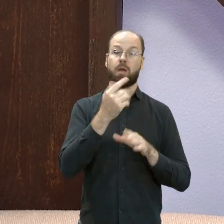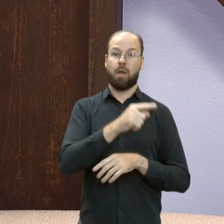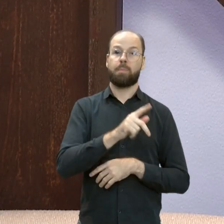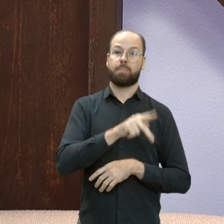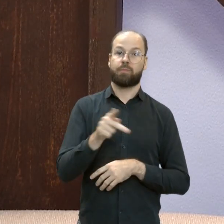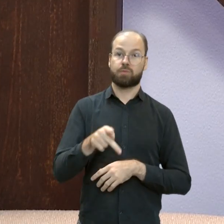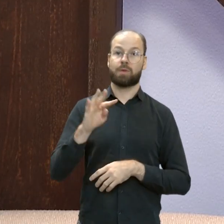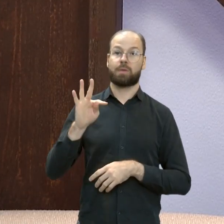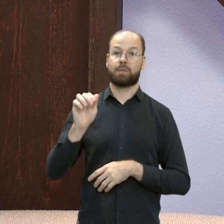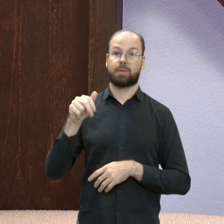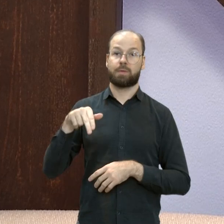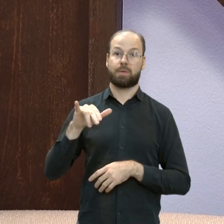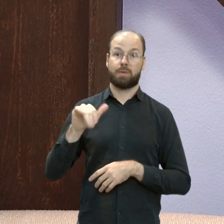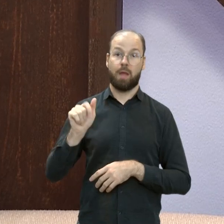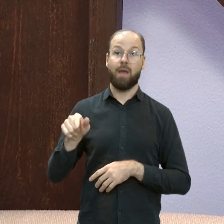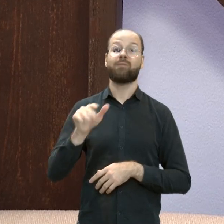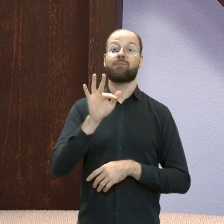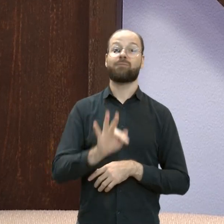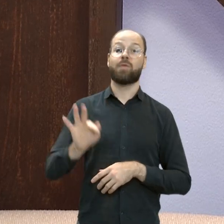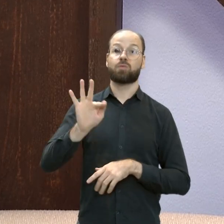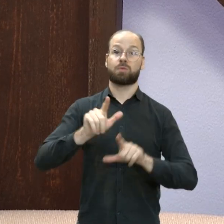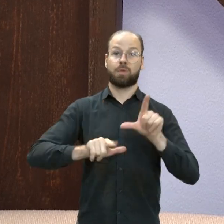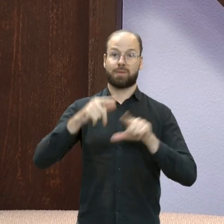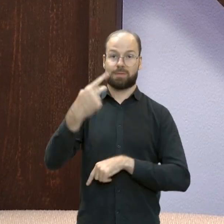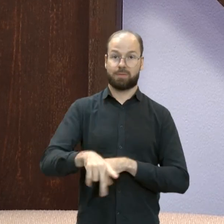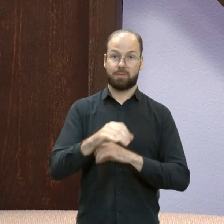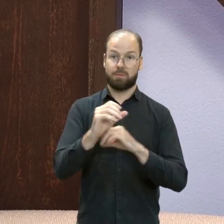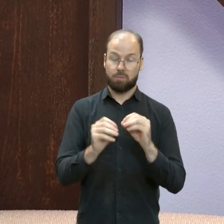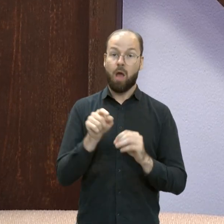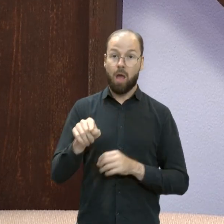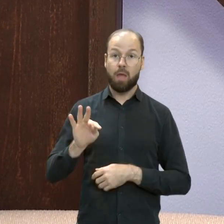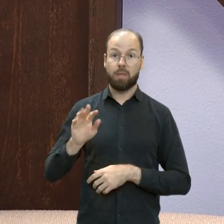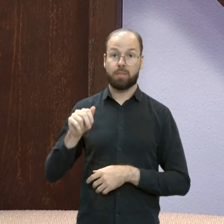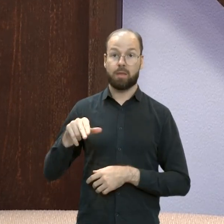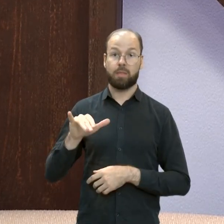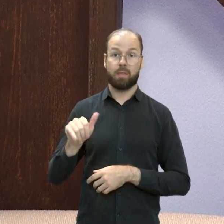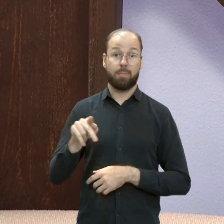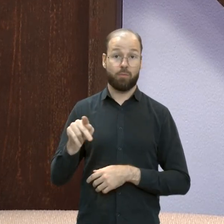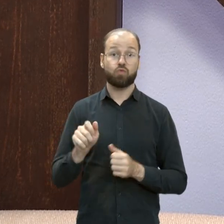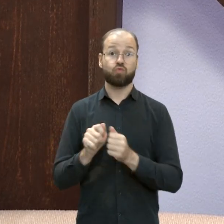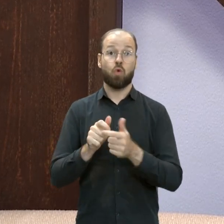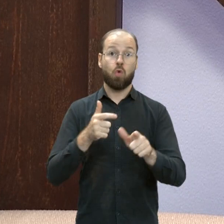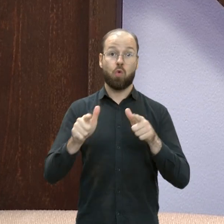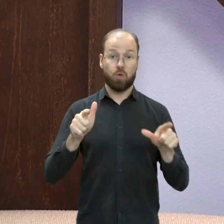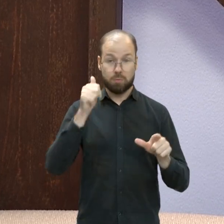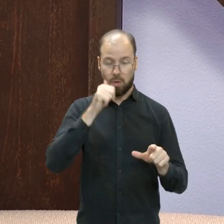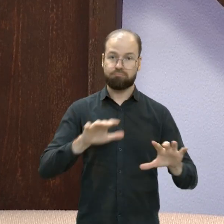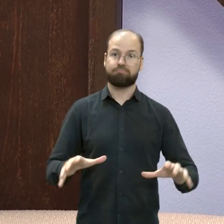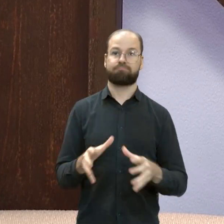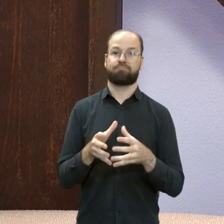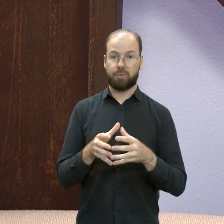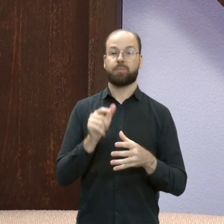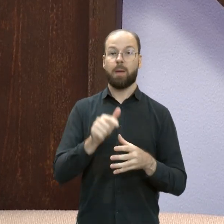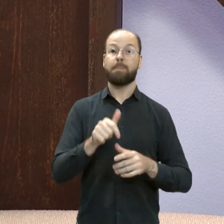na UFG, e a professora Tânia, junto com outras mulheres, cria esse coletivo com a intenção da produção de conhecimento de